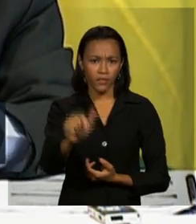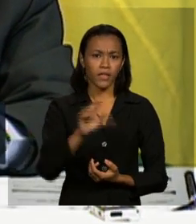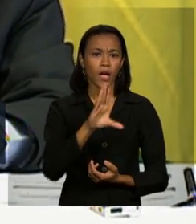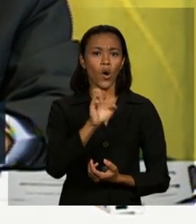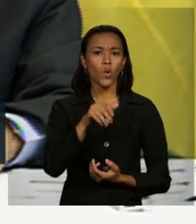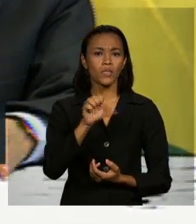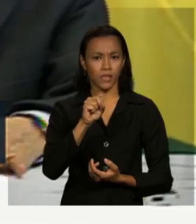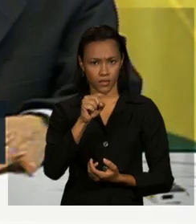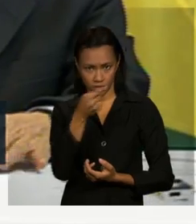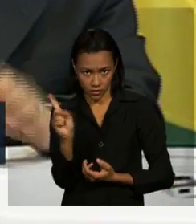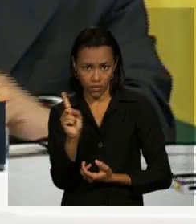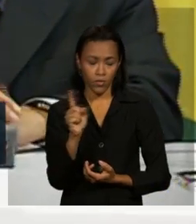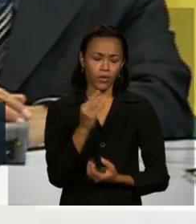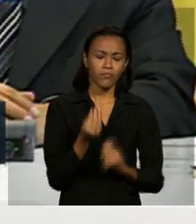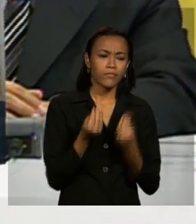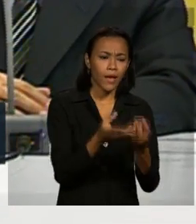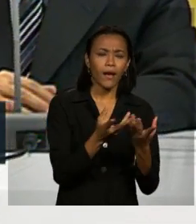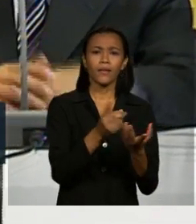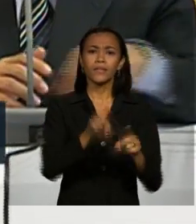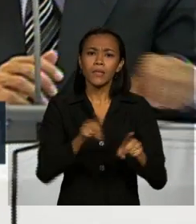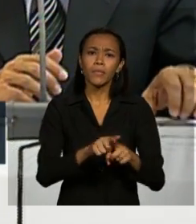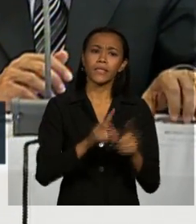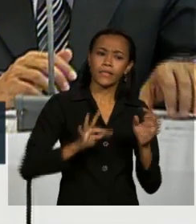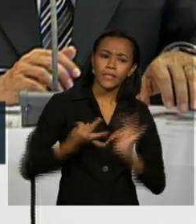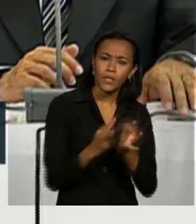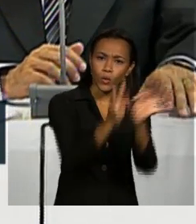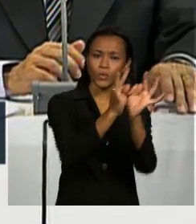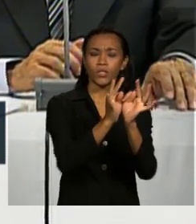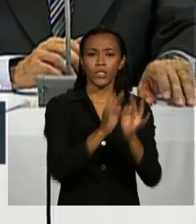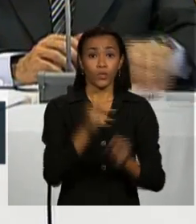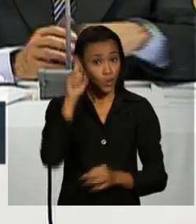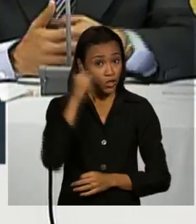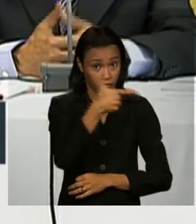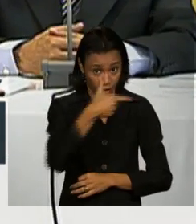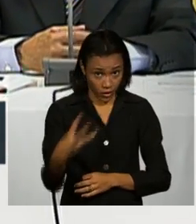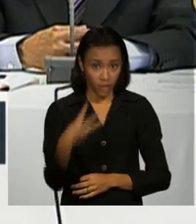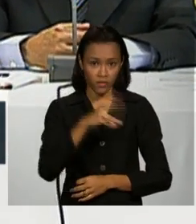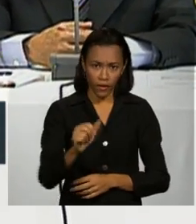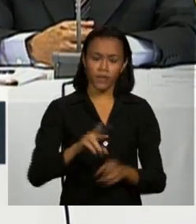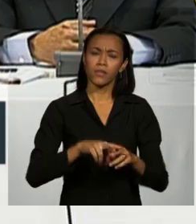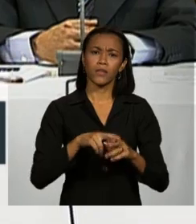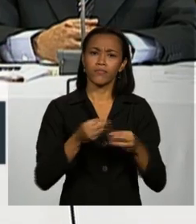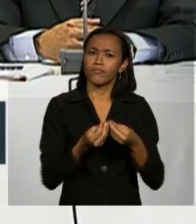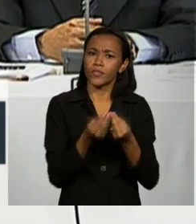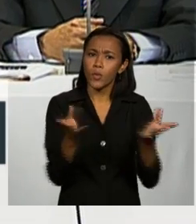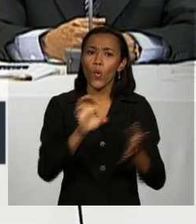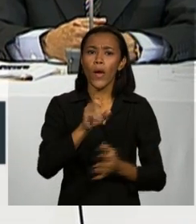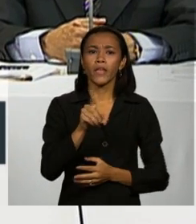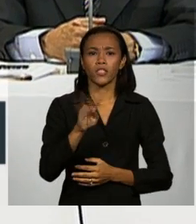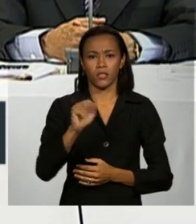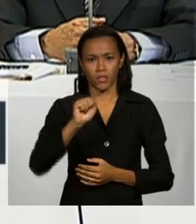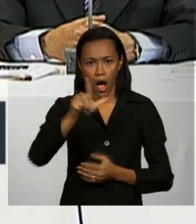operação e e da transferência de tecnologia eh dia 23 vão ser disponibilizados o edital